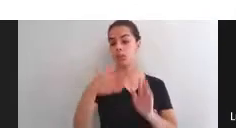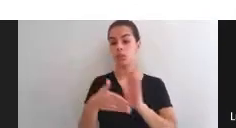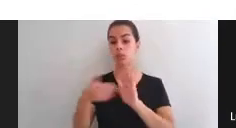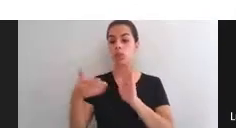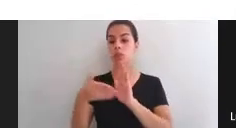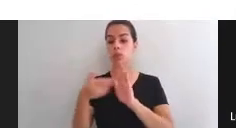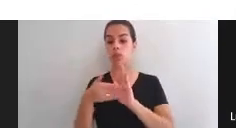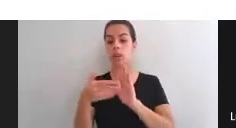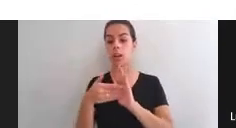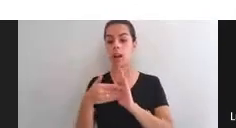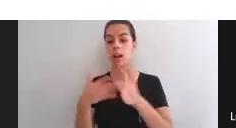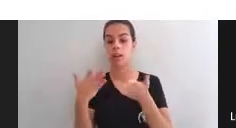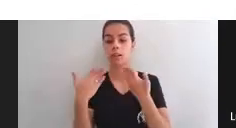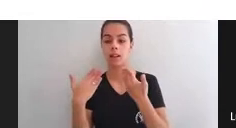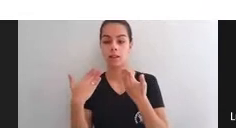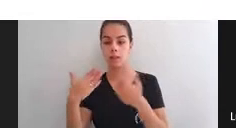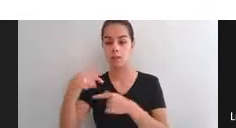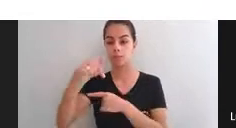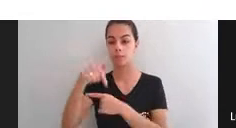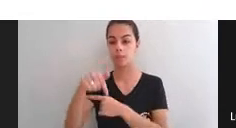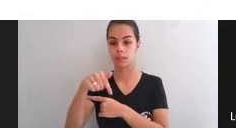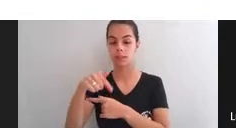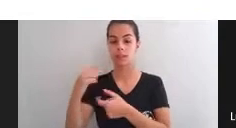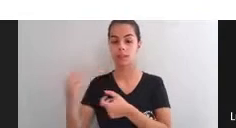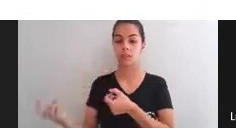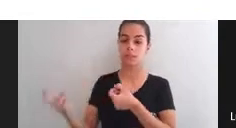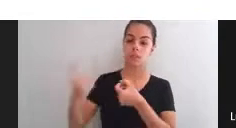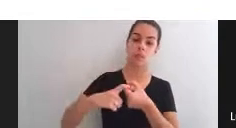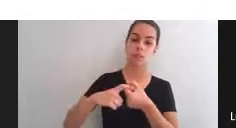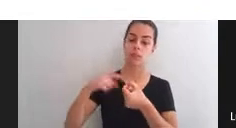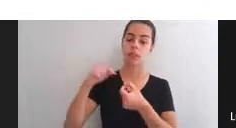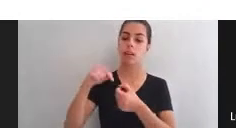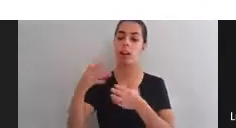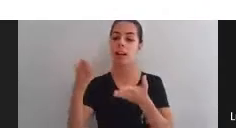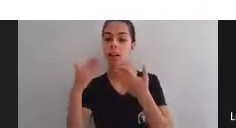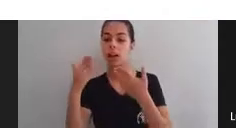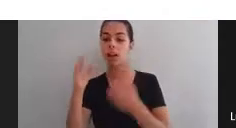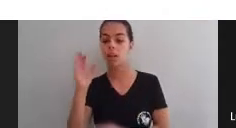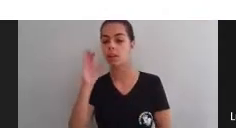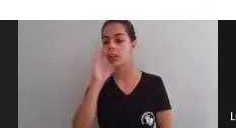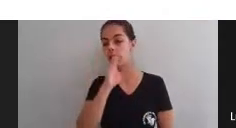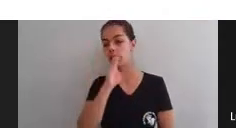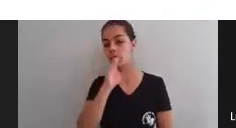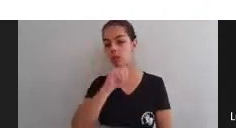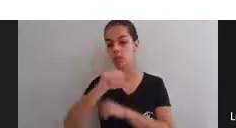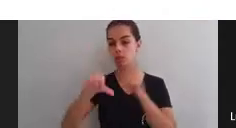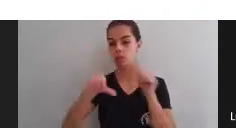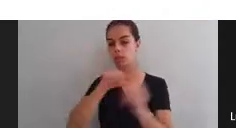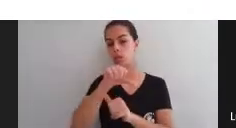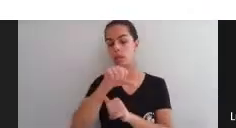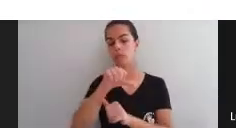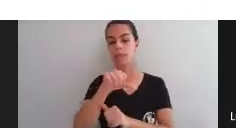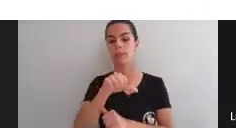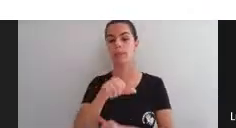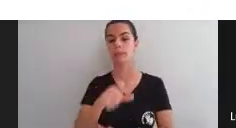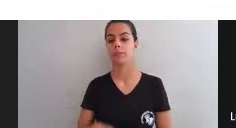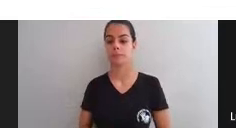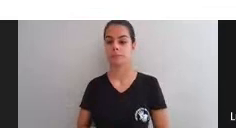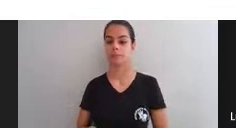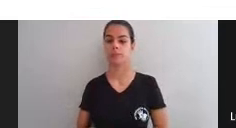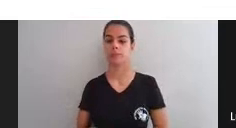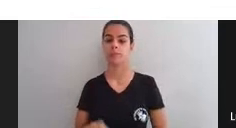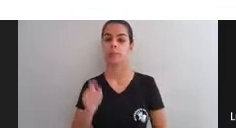fonte fria e voltar com esse calor para a fonte quente, né? Que é basicamente o que a